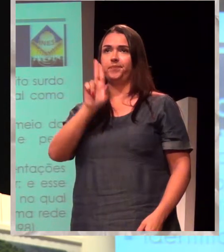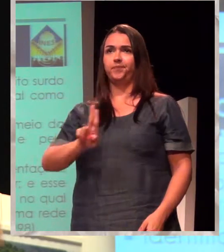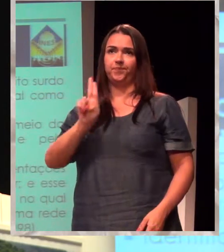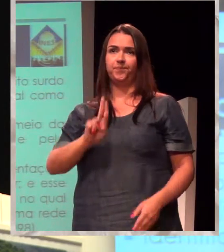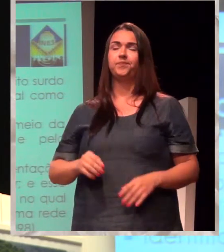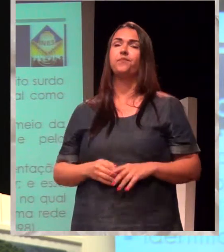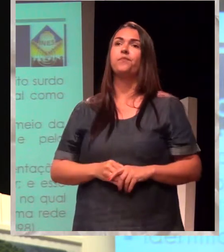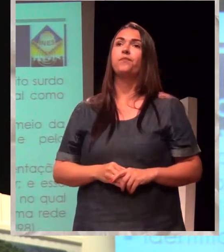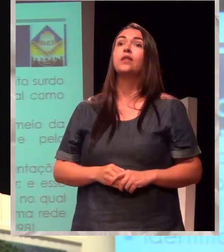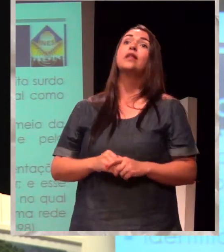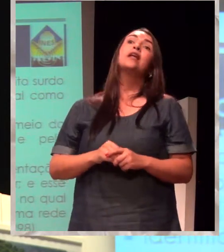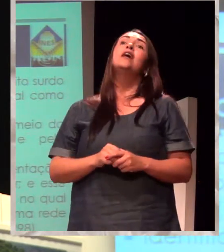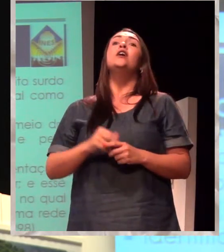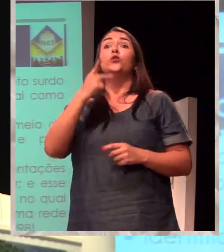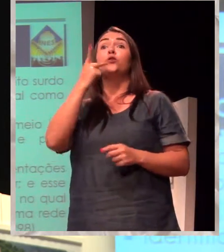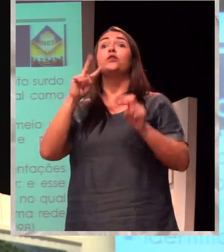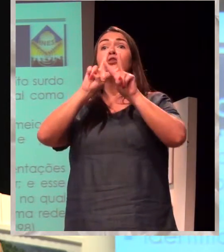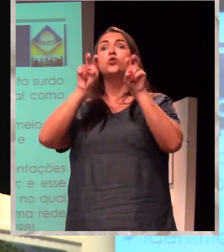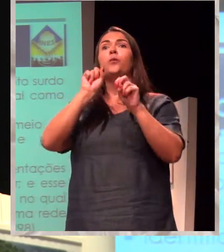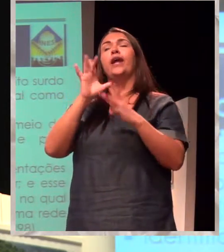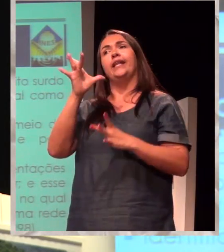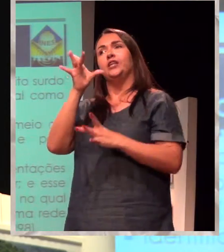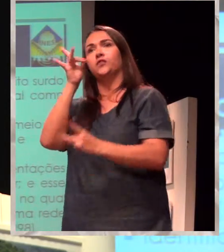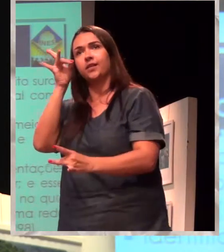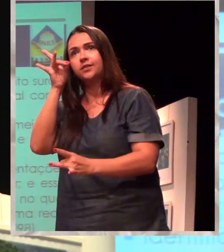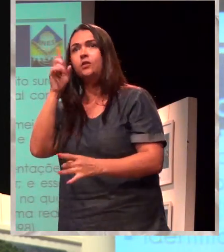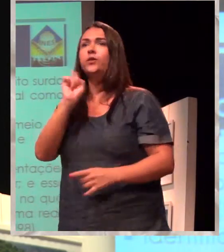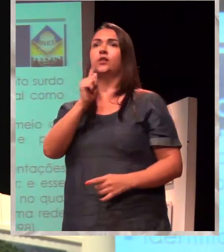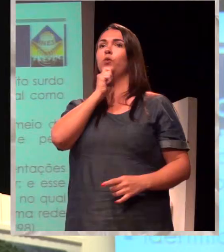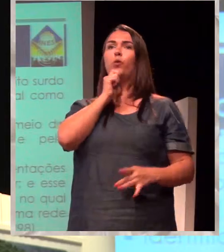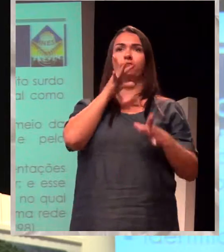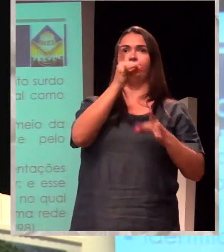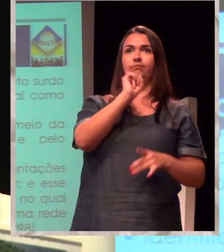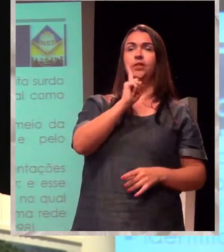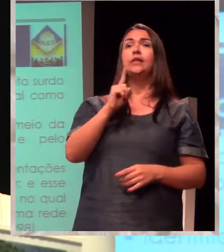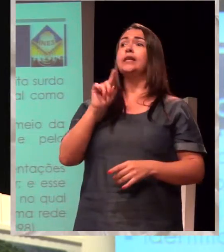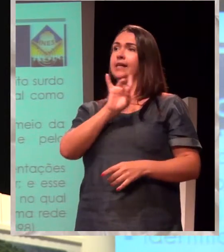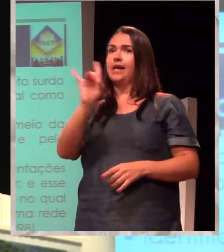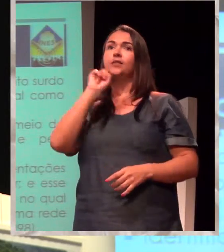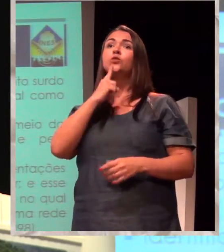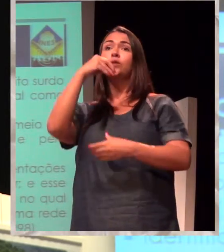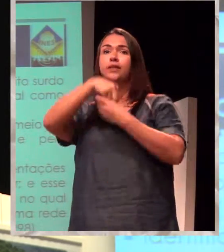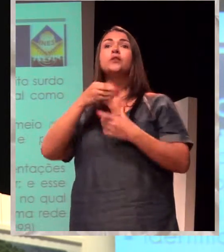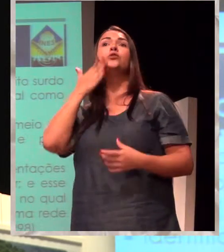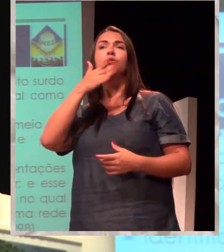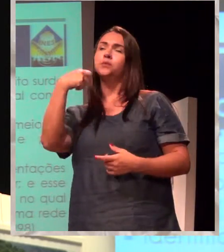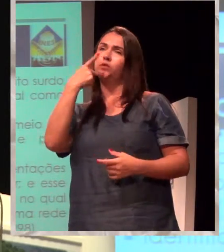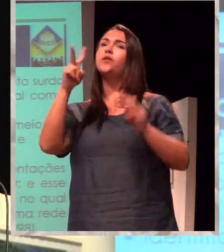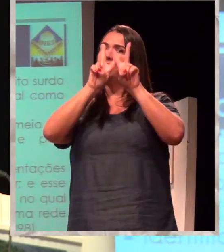Também resolvi tratar, como estou falando de identificação e desidentificação dos surdos nos discursos, eu tenho que